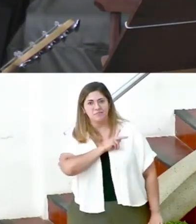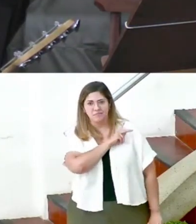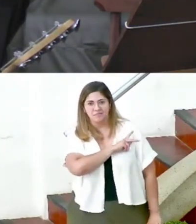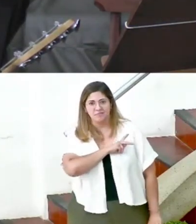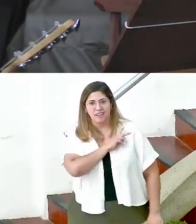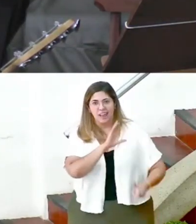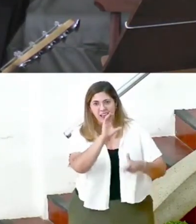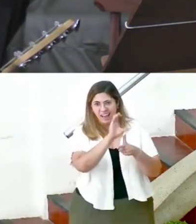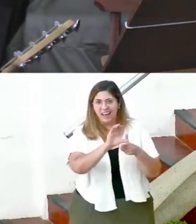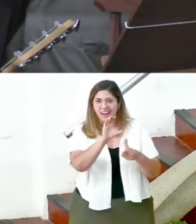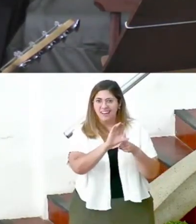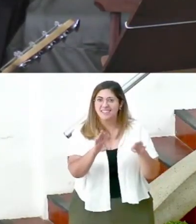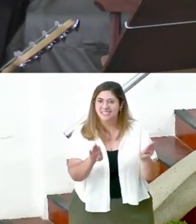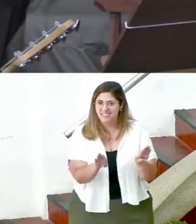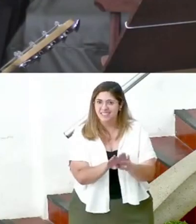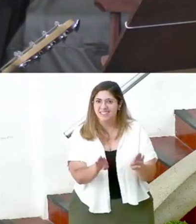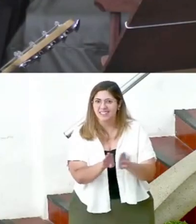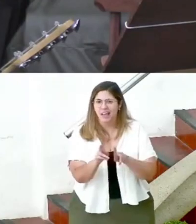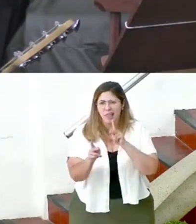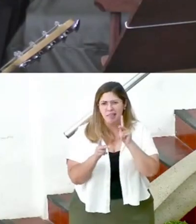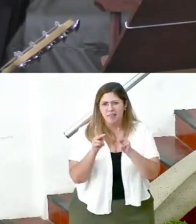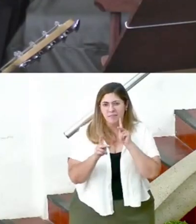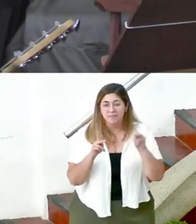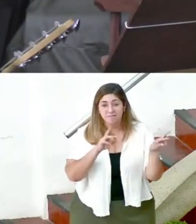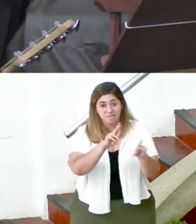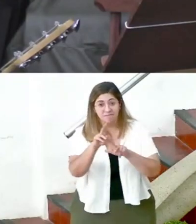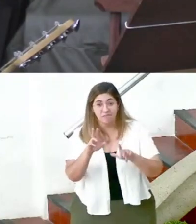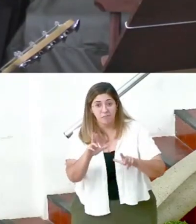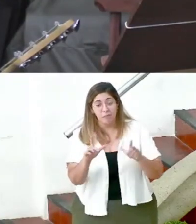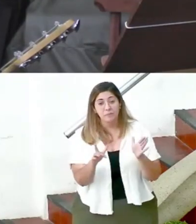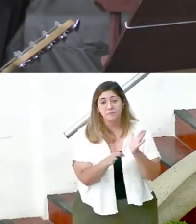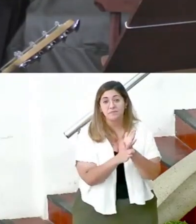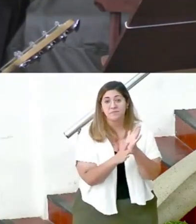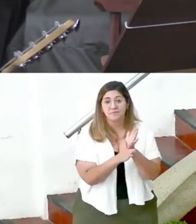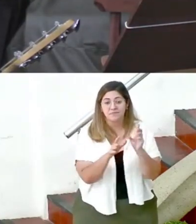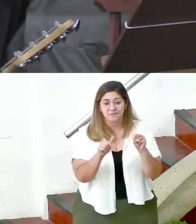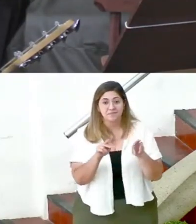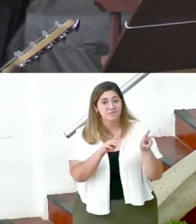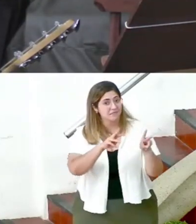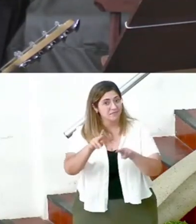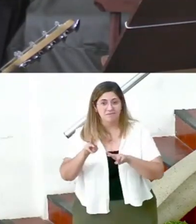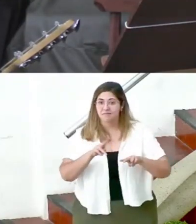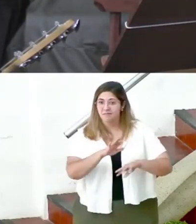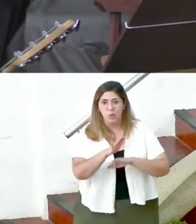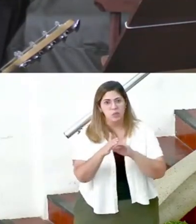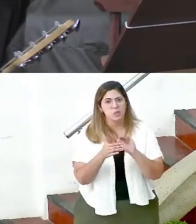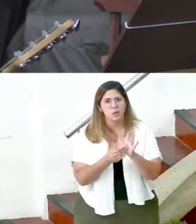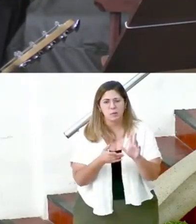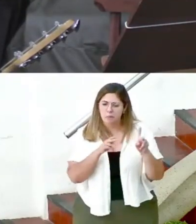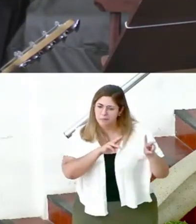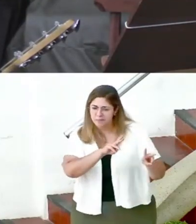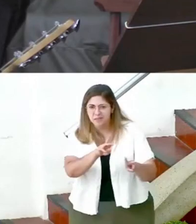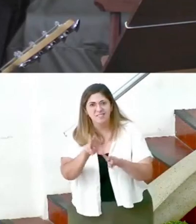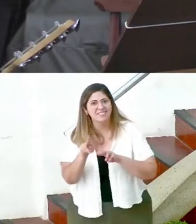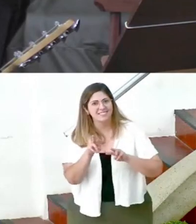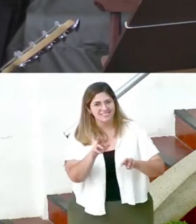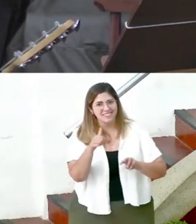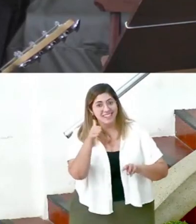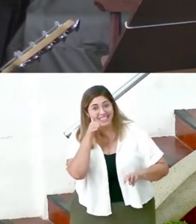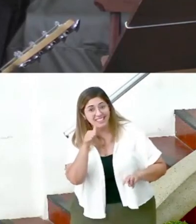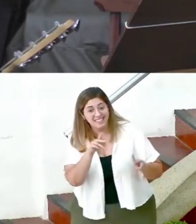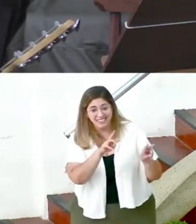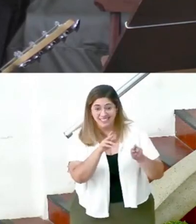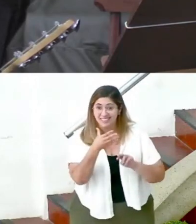isso acontece aqui na humilde igreja Presbiteriana da Lapa. A gente é irmão, irmão, irmãos,